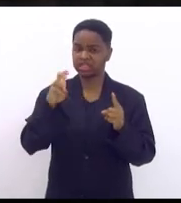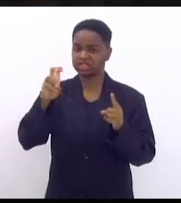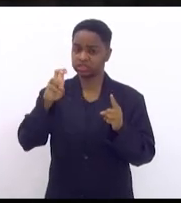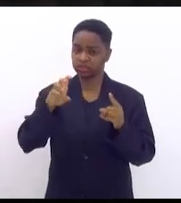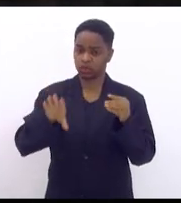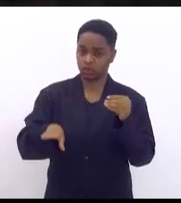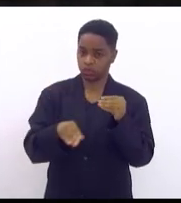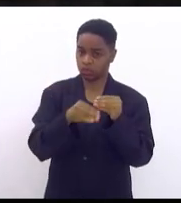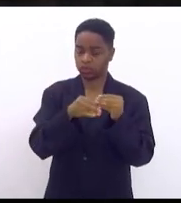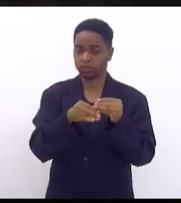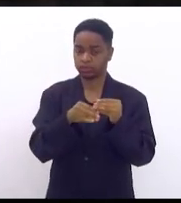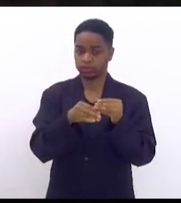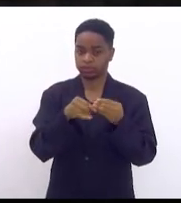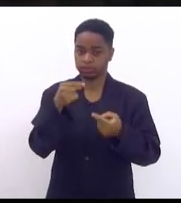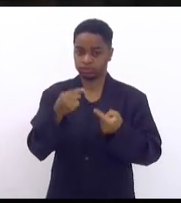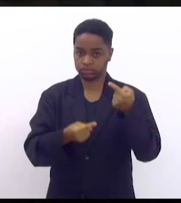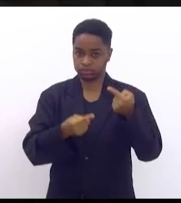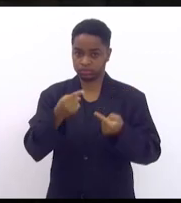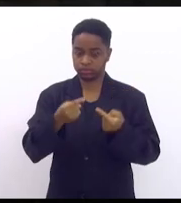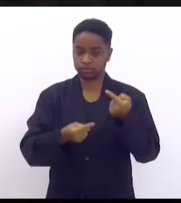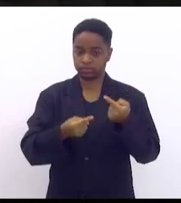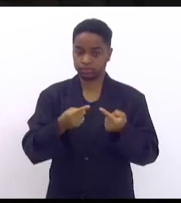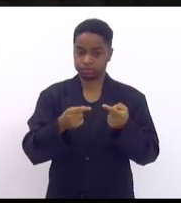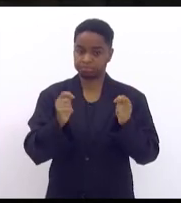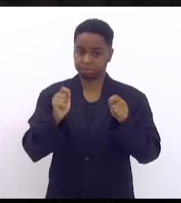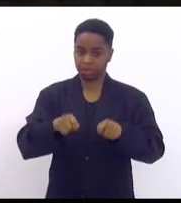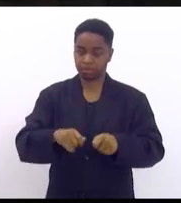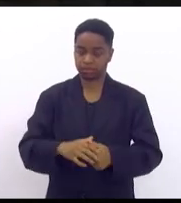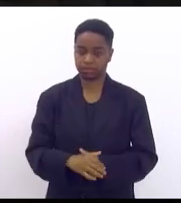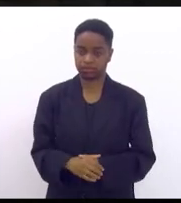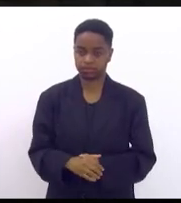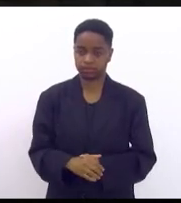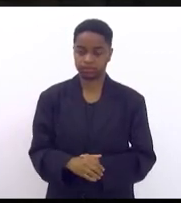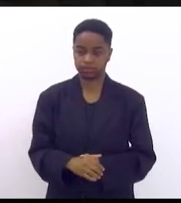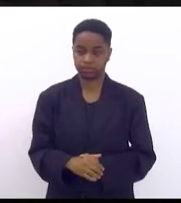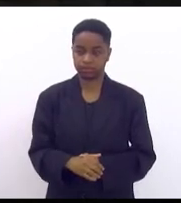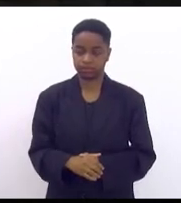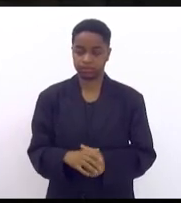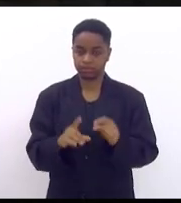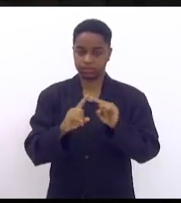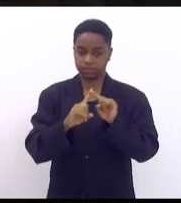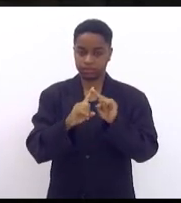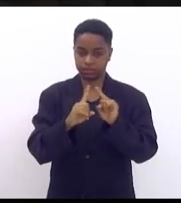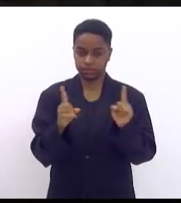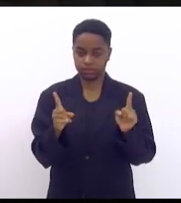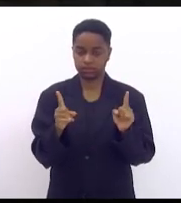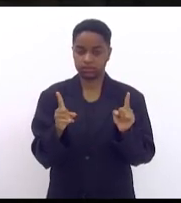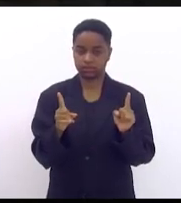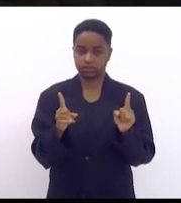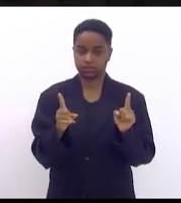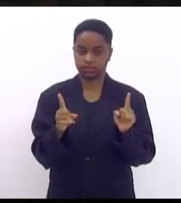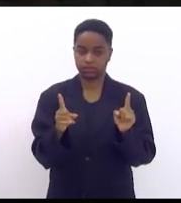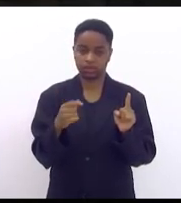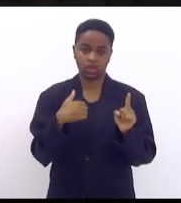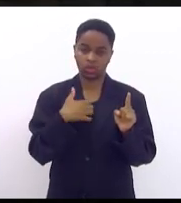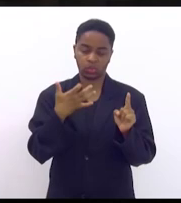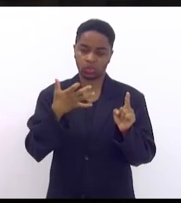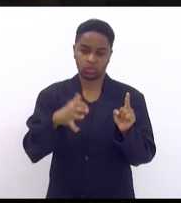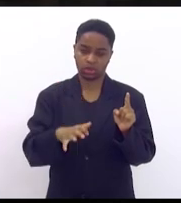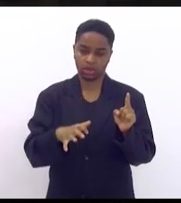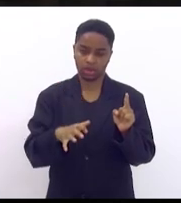5 para enumerá-la. Mas eu não quero